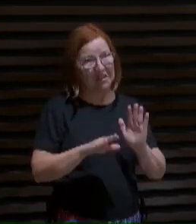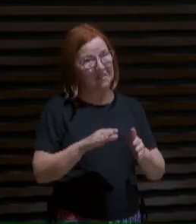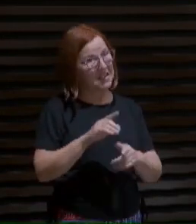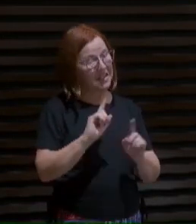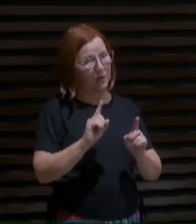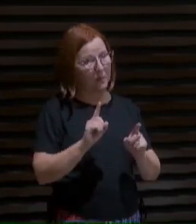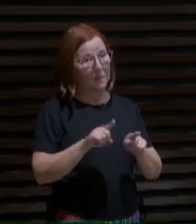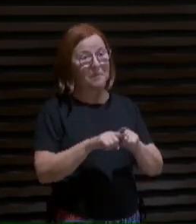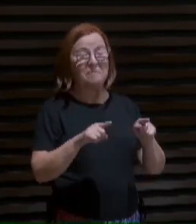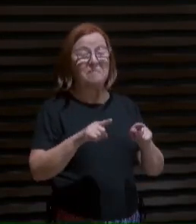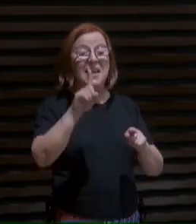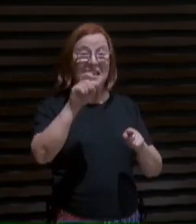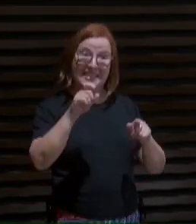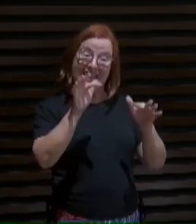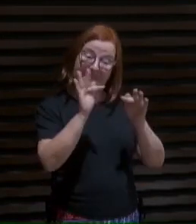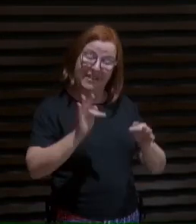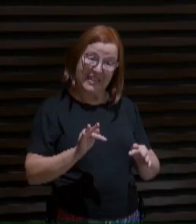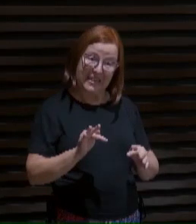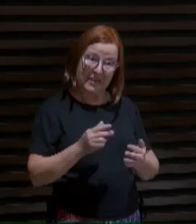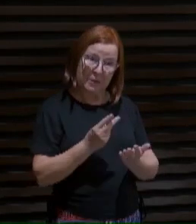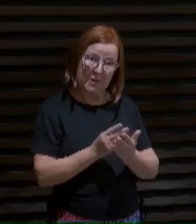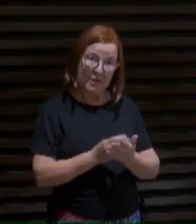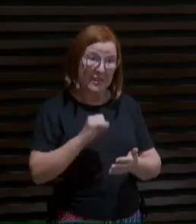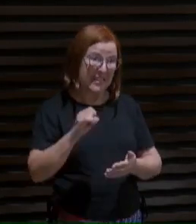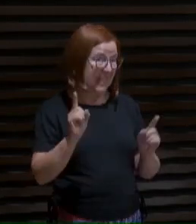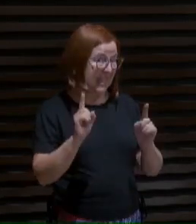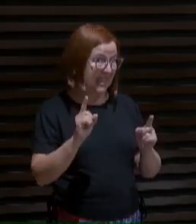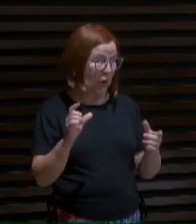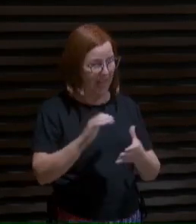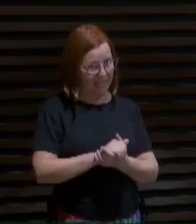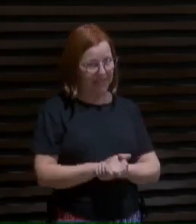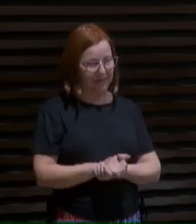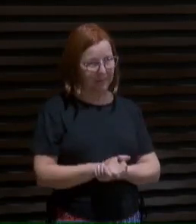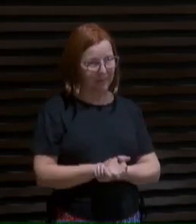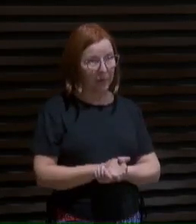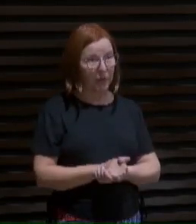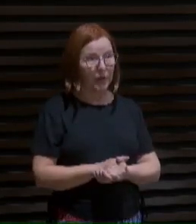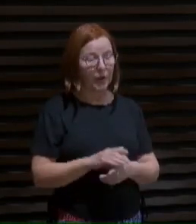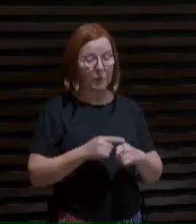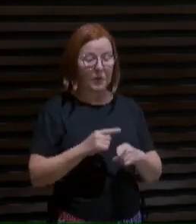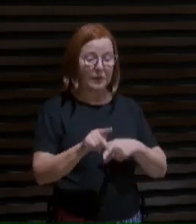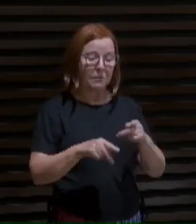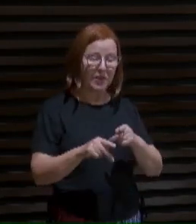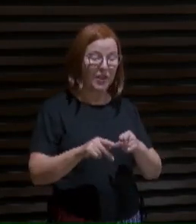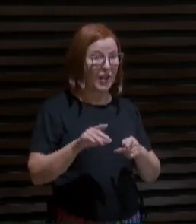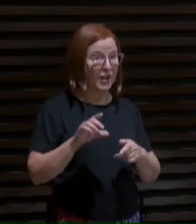não casar. Porque as pessoas estão querendo só as benesses pessoais.